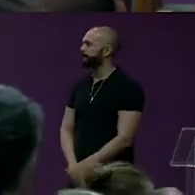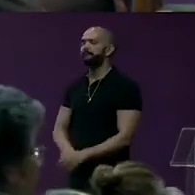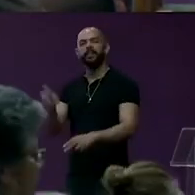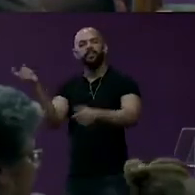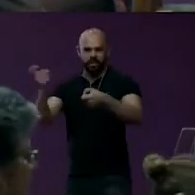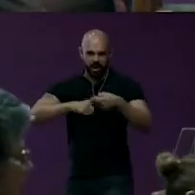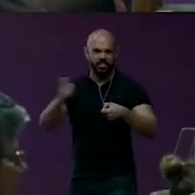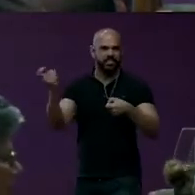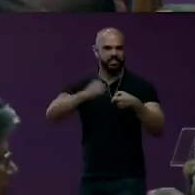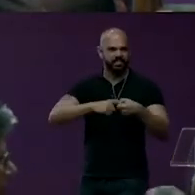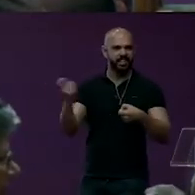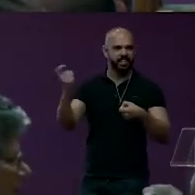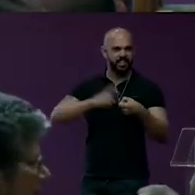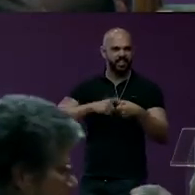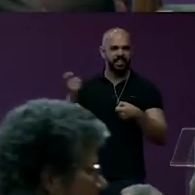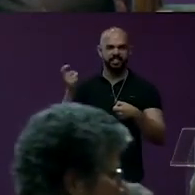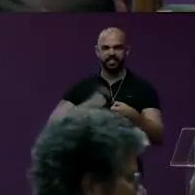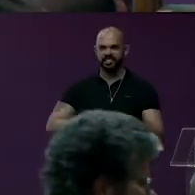Volta todo mundo.